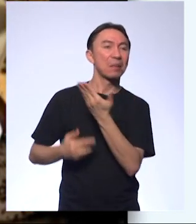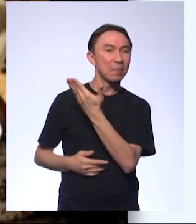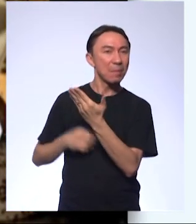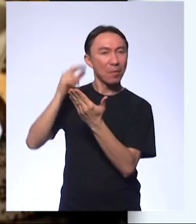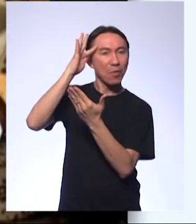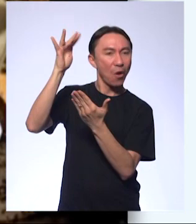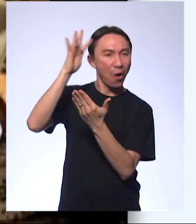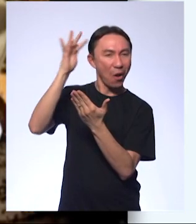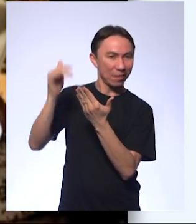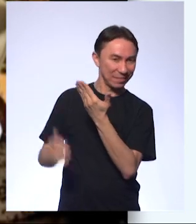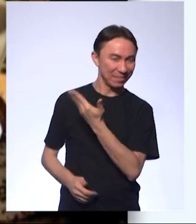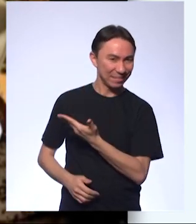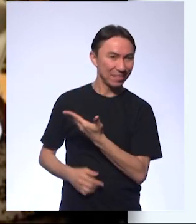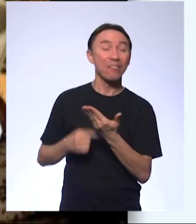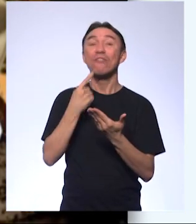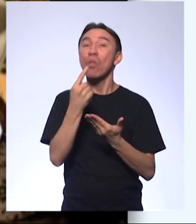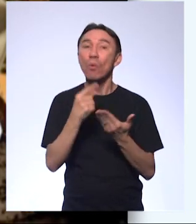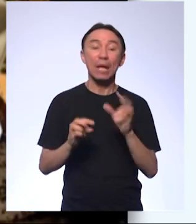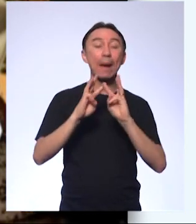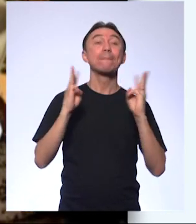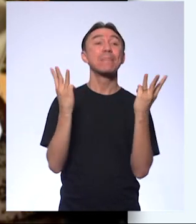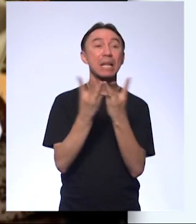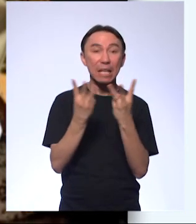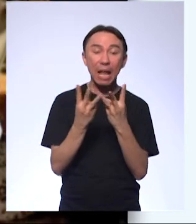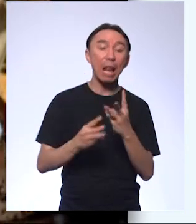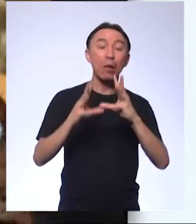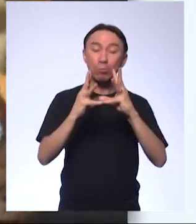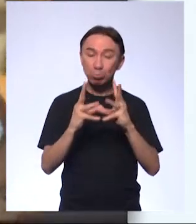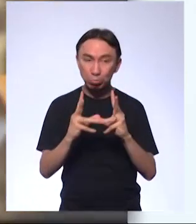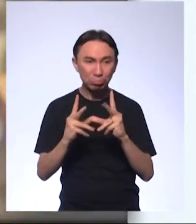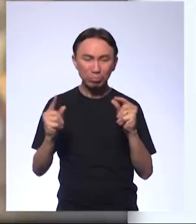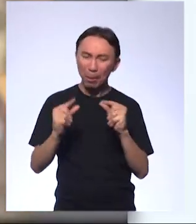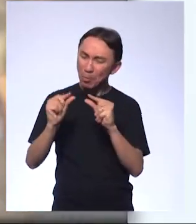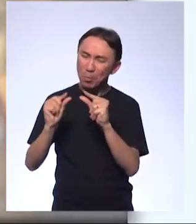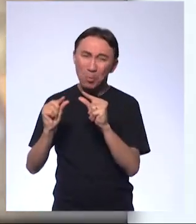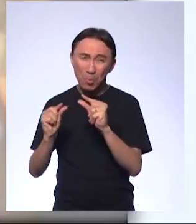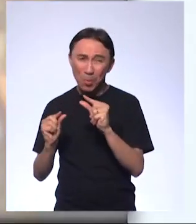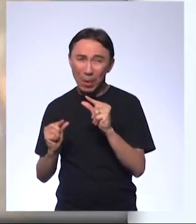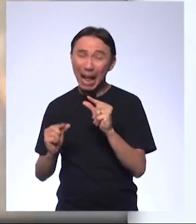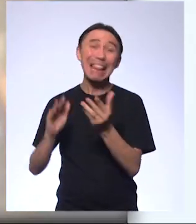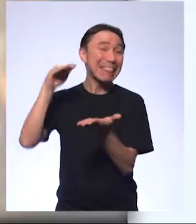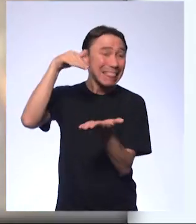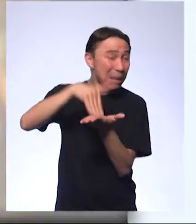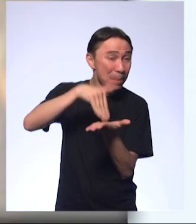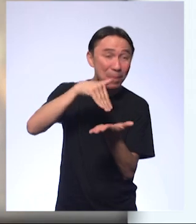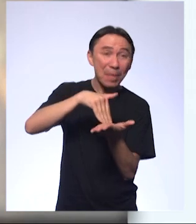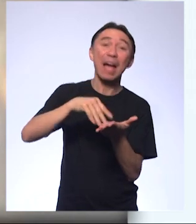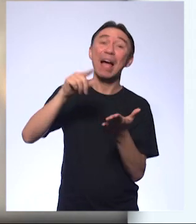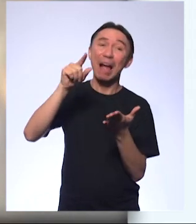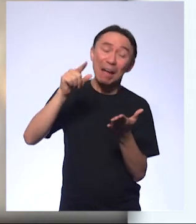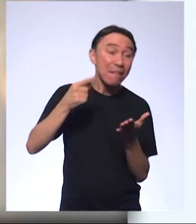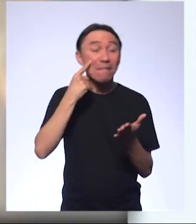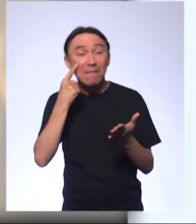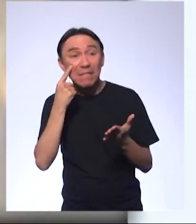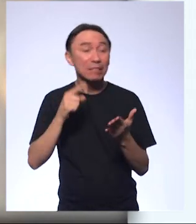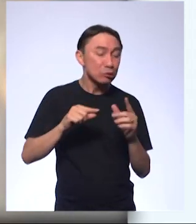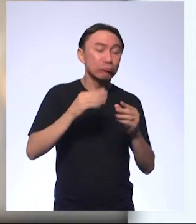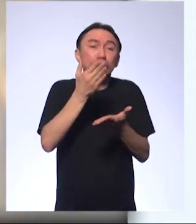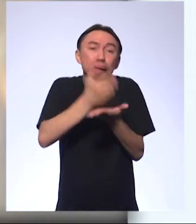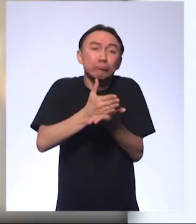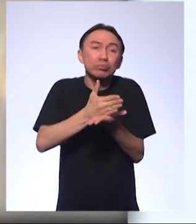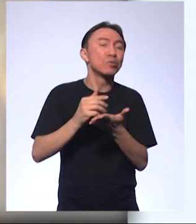daqui a pouquinho, a gente vê a segunda parte. Pode passar. A palavra átomo nos remete à Grécia Antiga. Por volta de 450